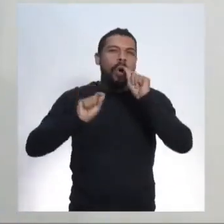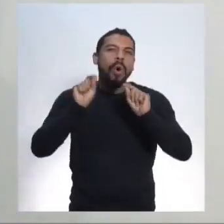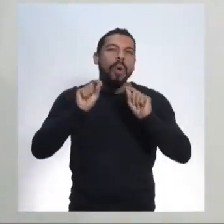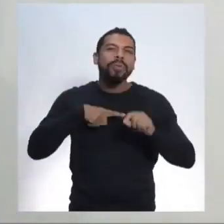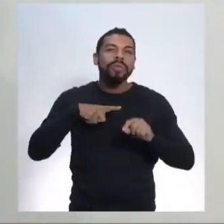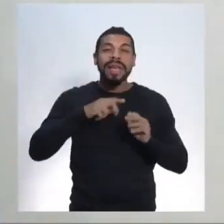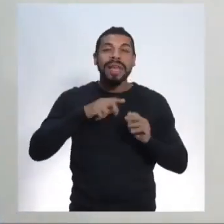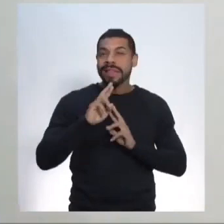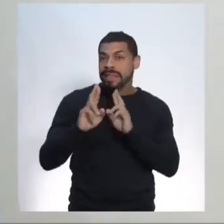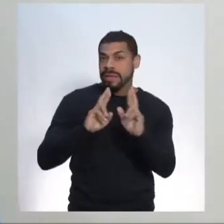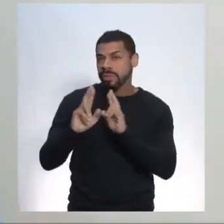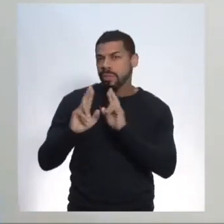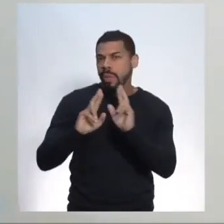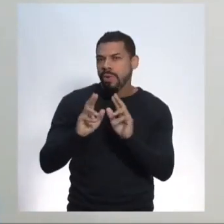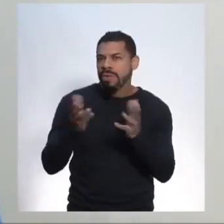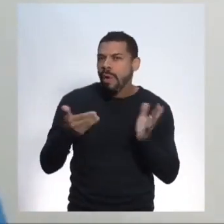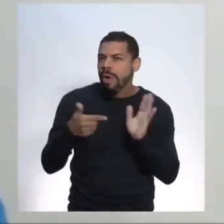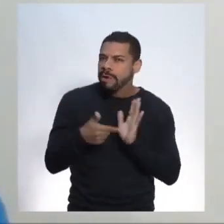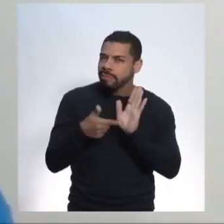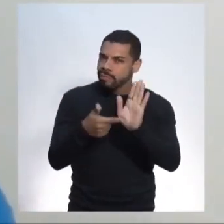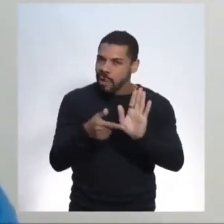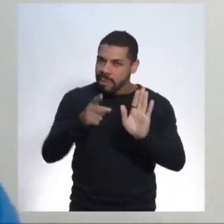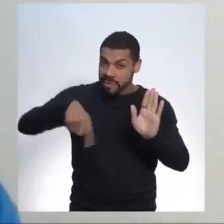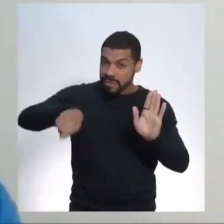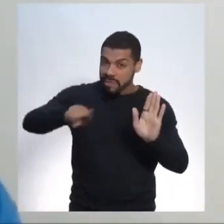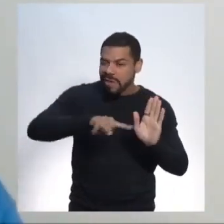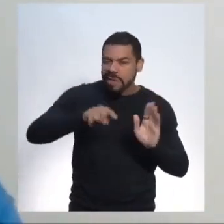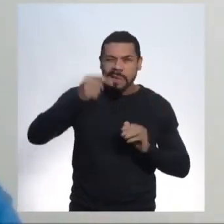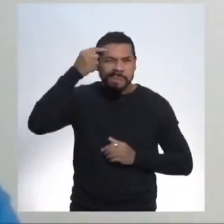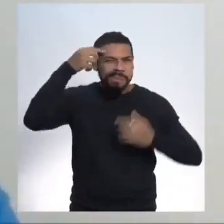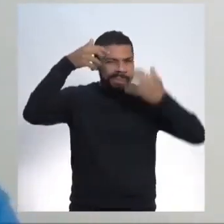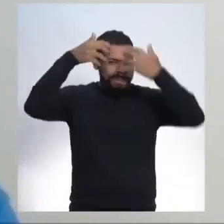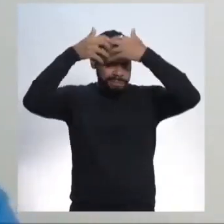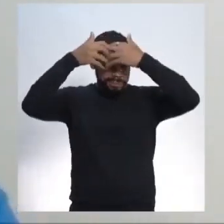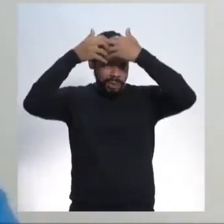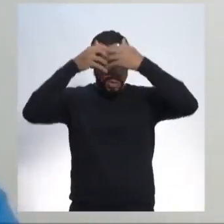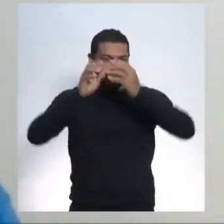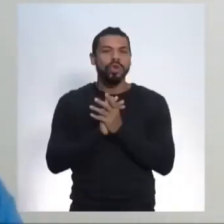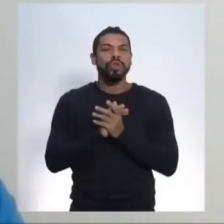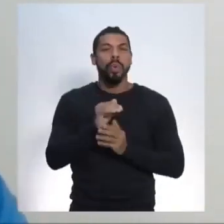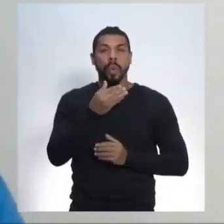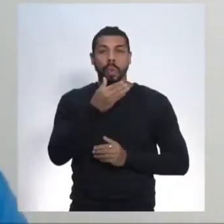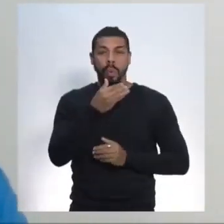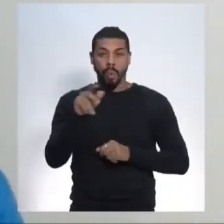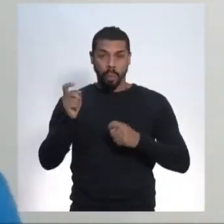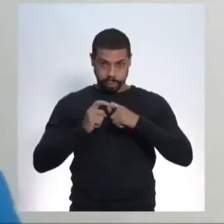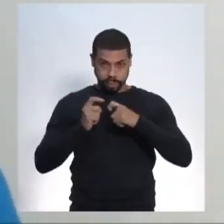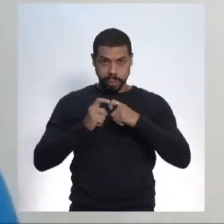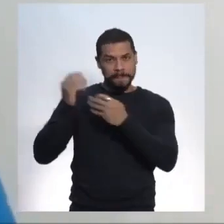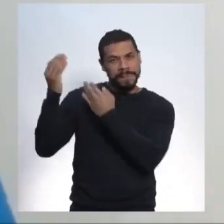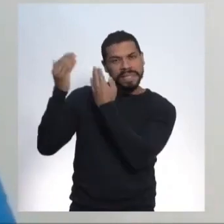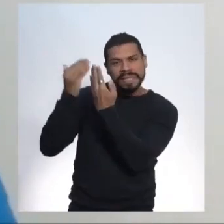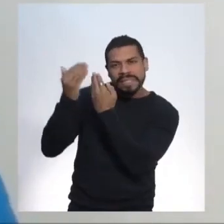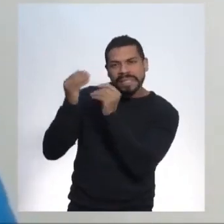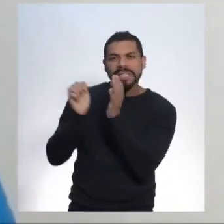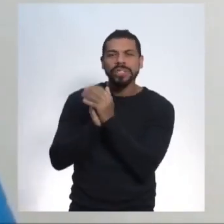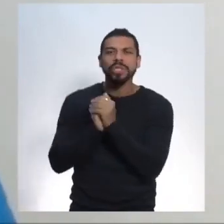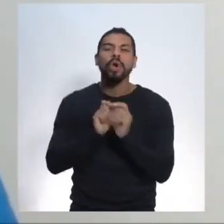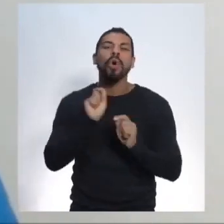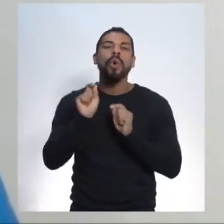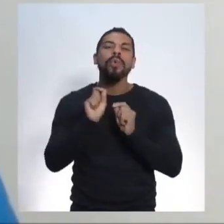essas respostas, tá? Queria trazer para vocês uma reflexão de um psiquiatra suíço chamado Carl